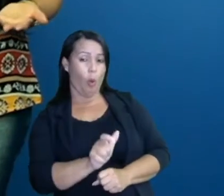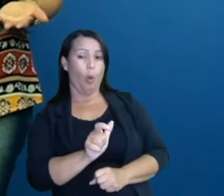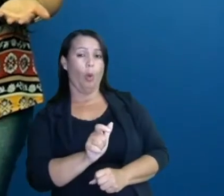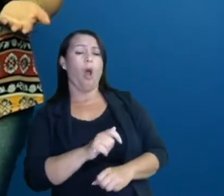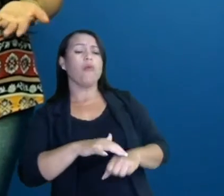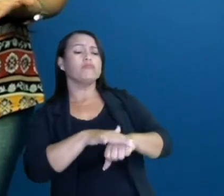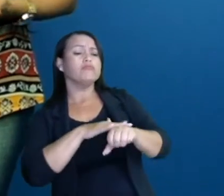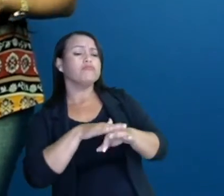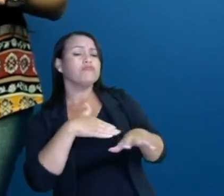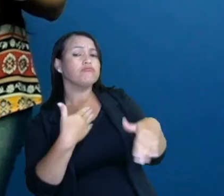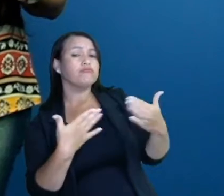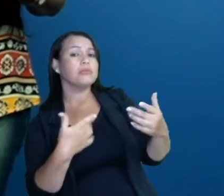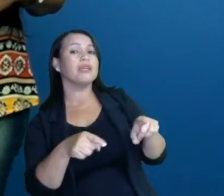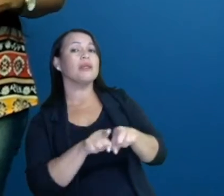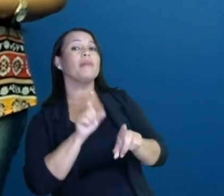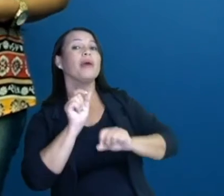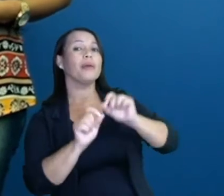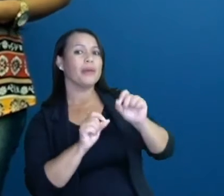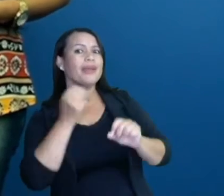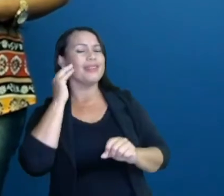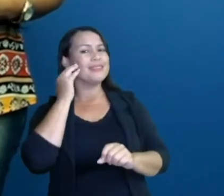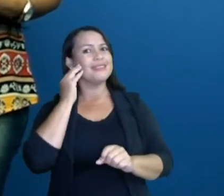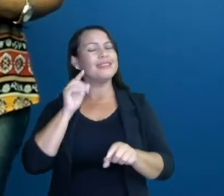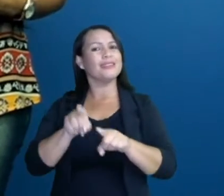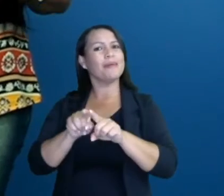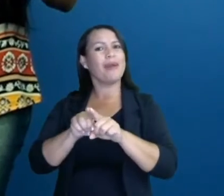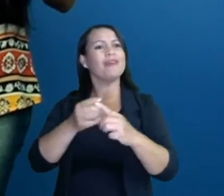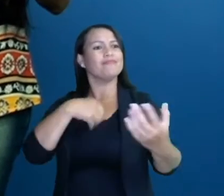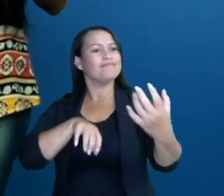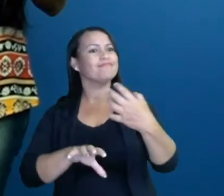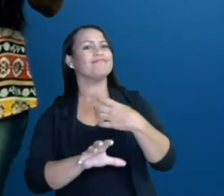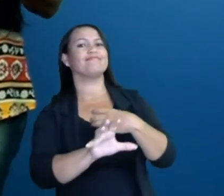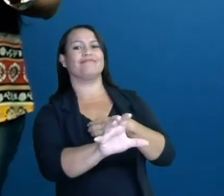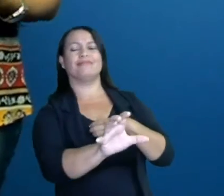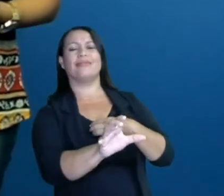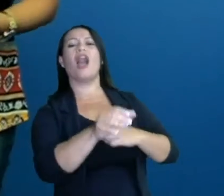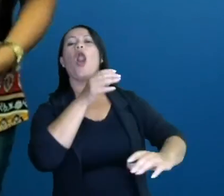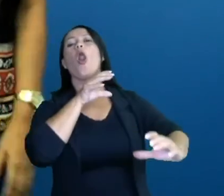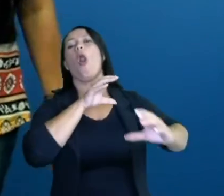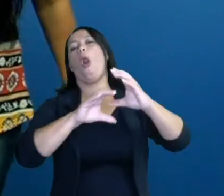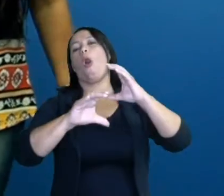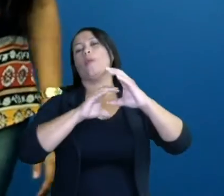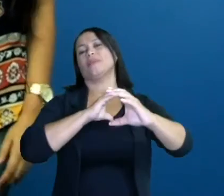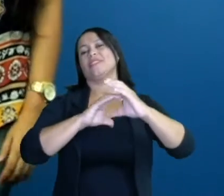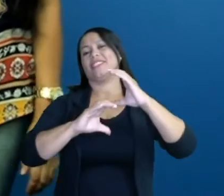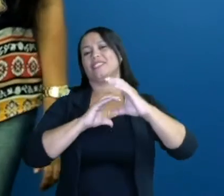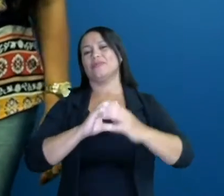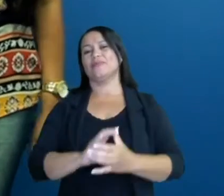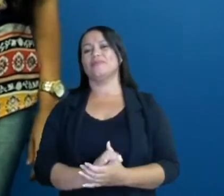também possamos nos fazer entendido, gerando aí comunicação.